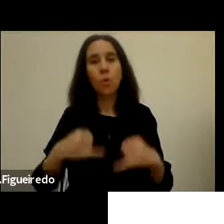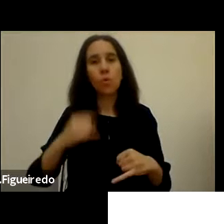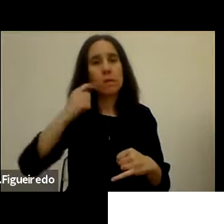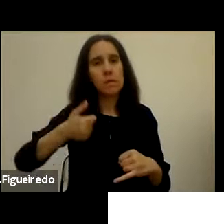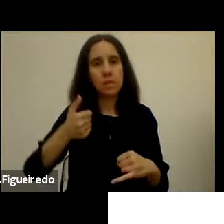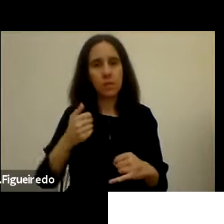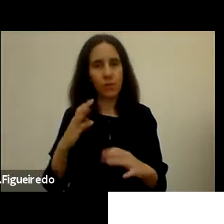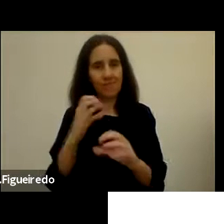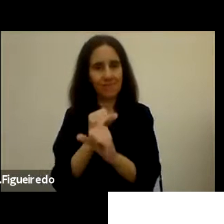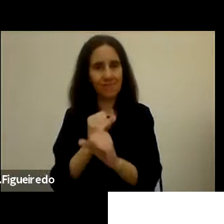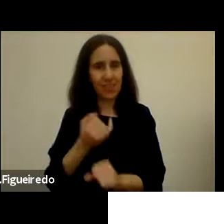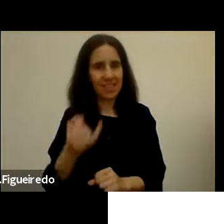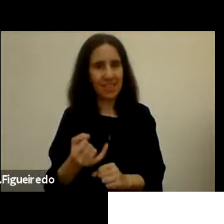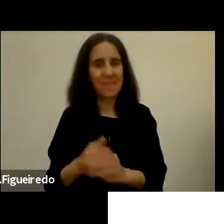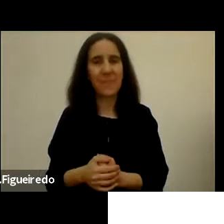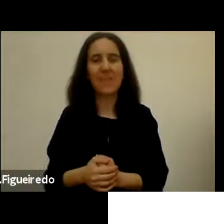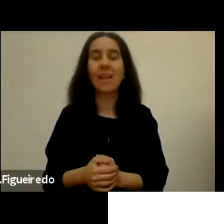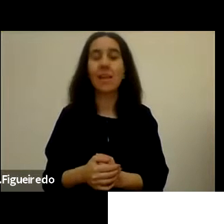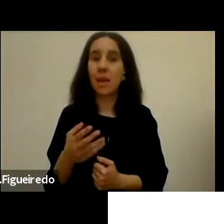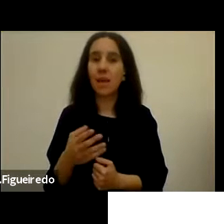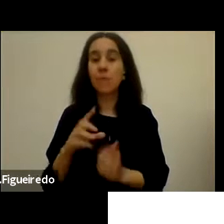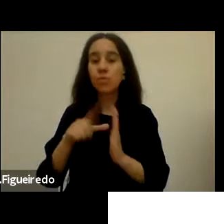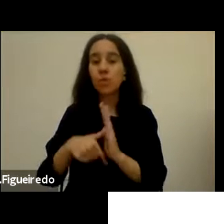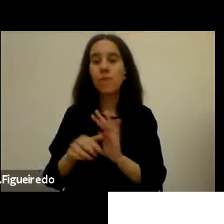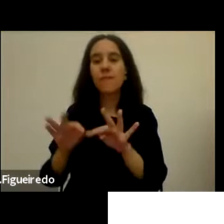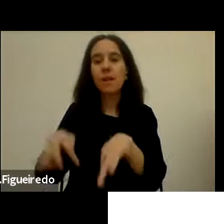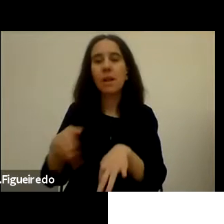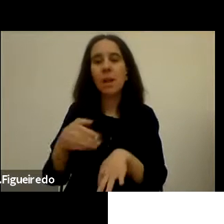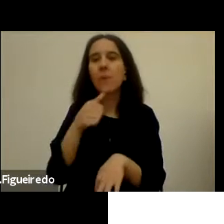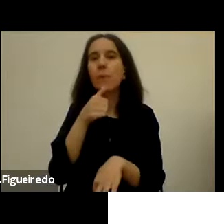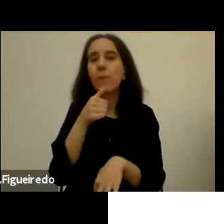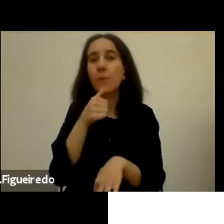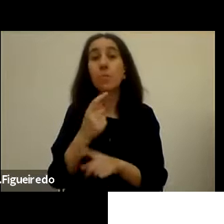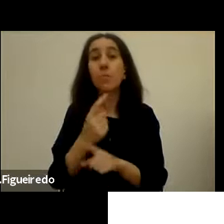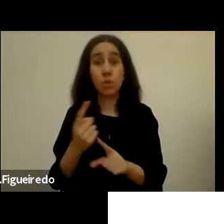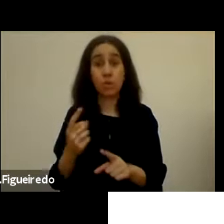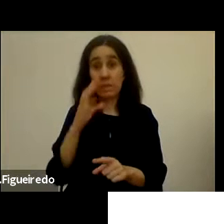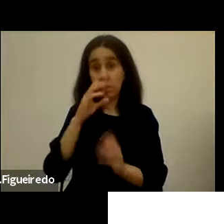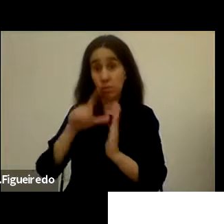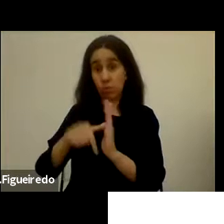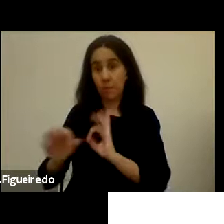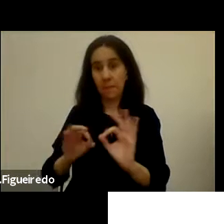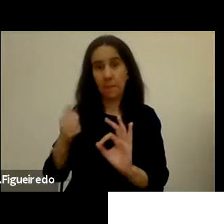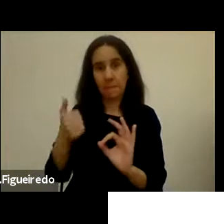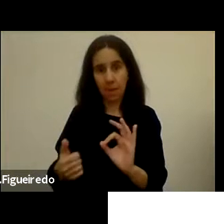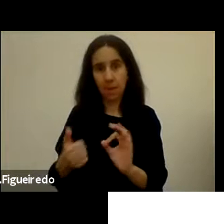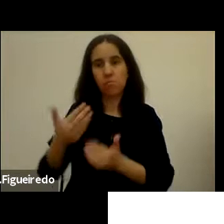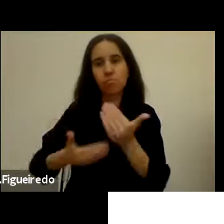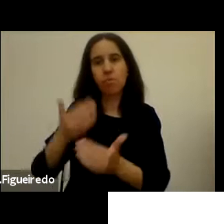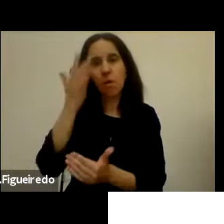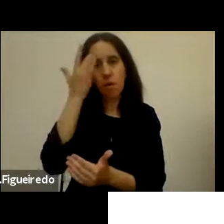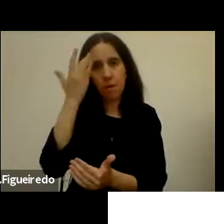termino já de seguida, é a parte final do projeto. Porque se o projeto for bem preparado, a execução torna-se mais